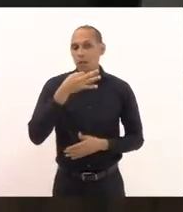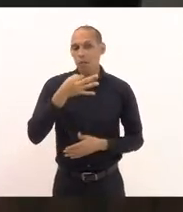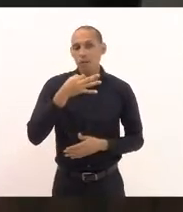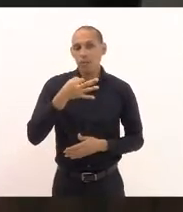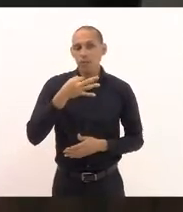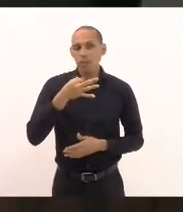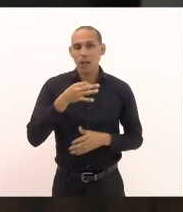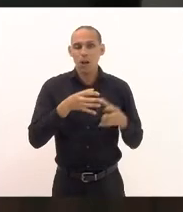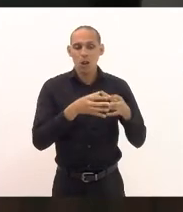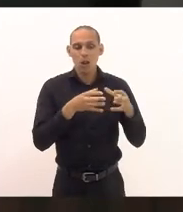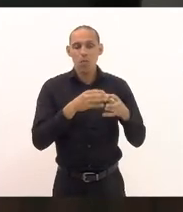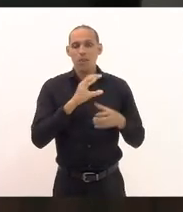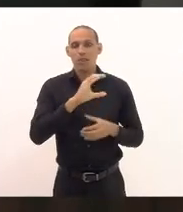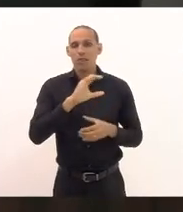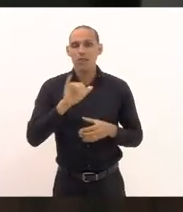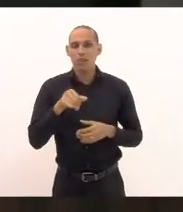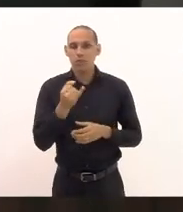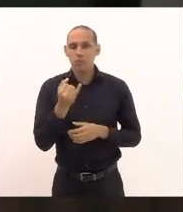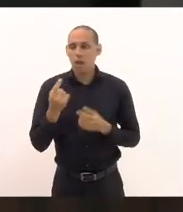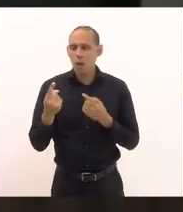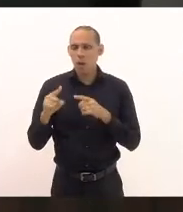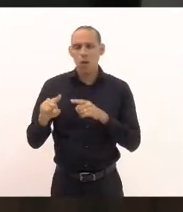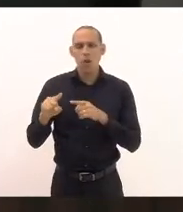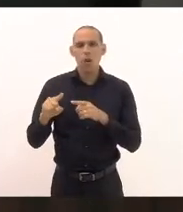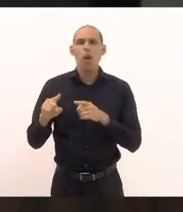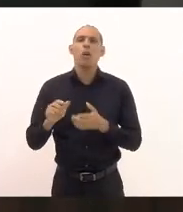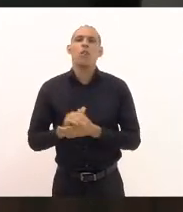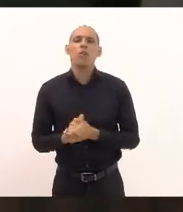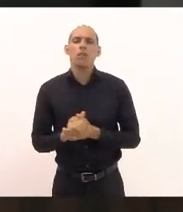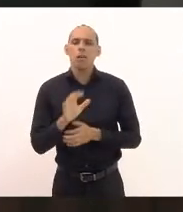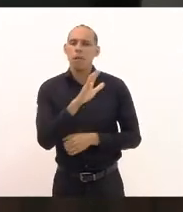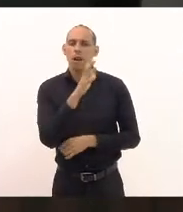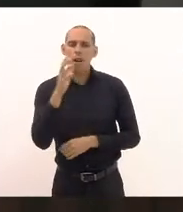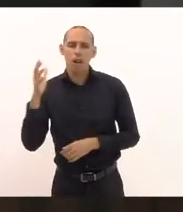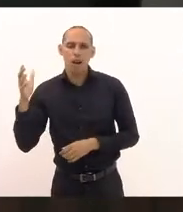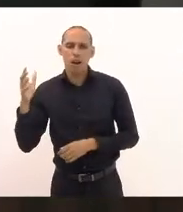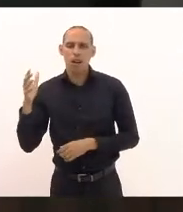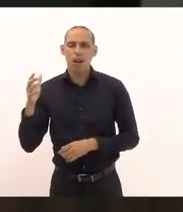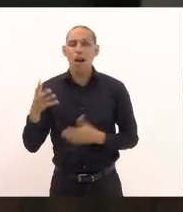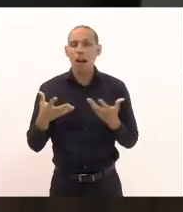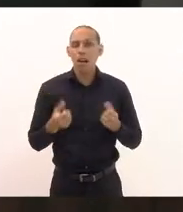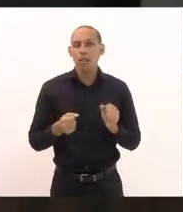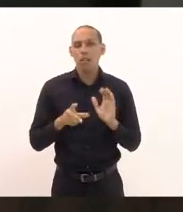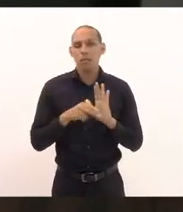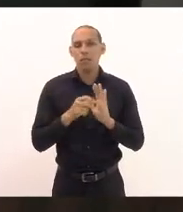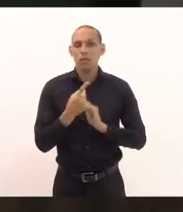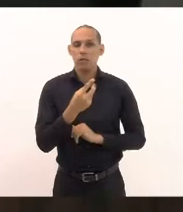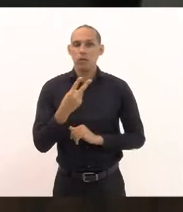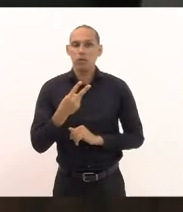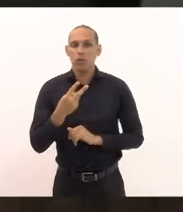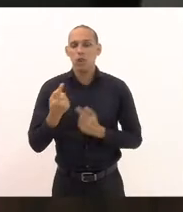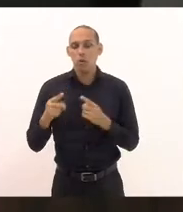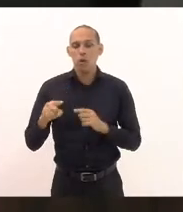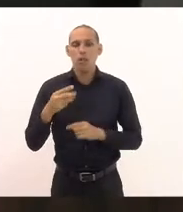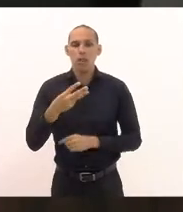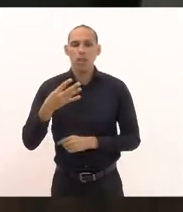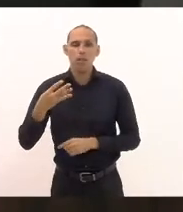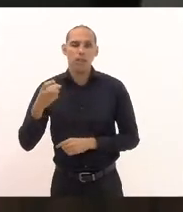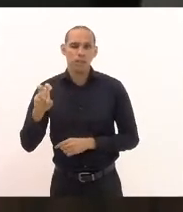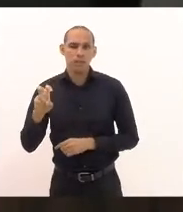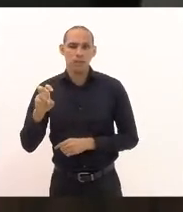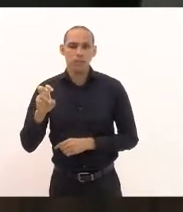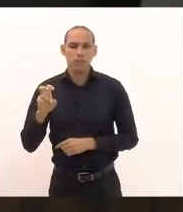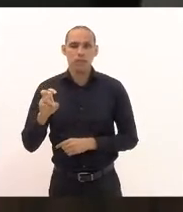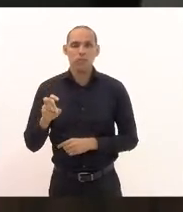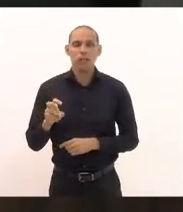da Comissão de Constituição e Justiça, contrário, defesa do meio ambiente, favorável às emendas 1, 2, contrário às emendas 3, 4 e 5. De